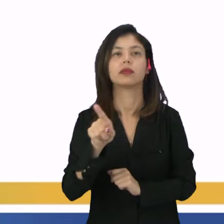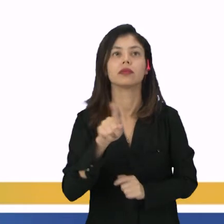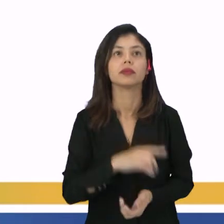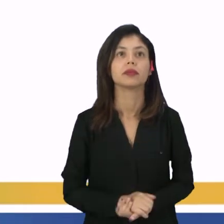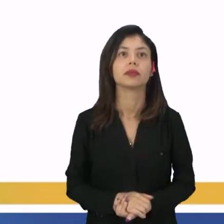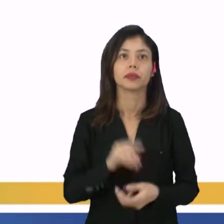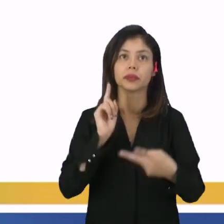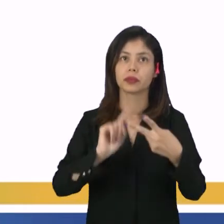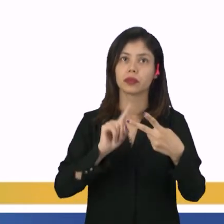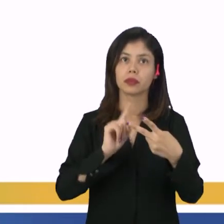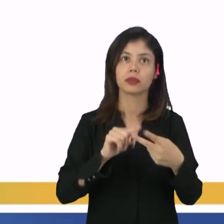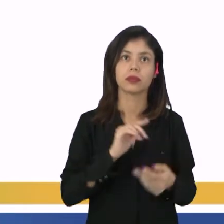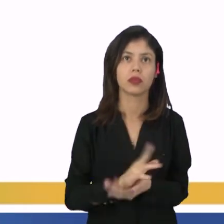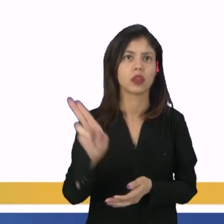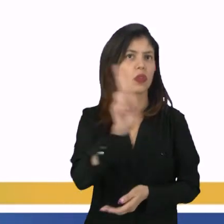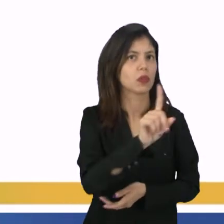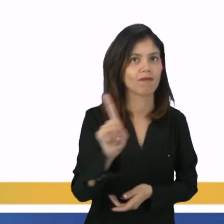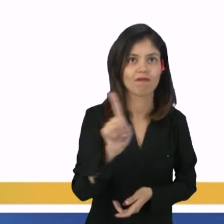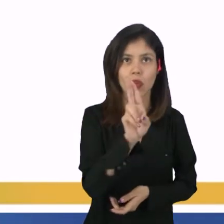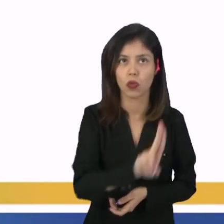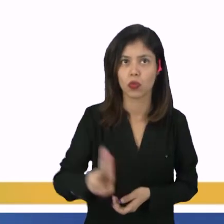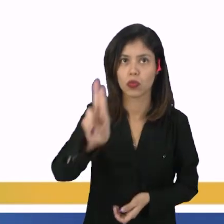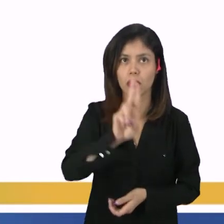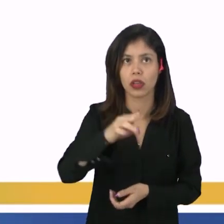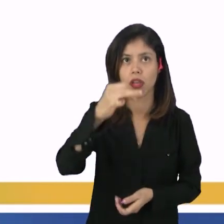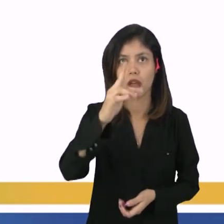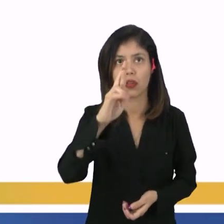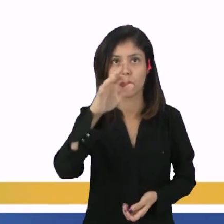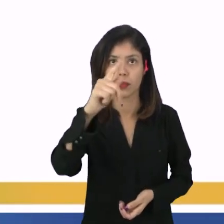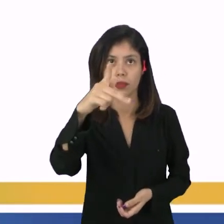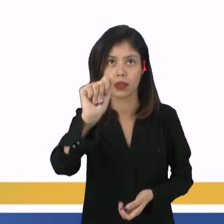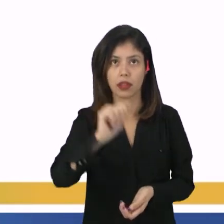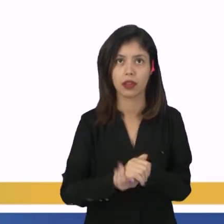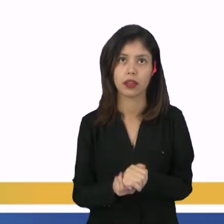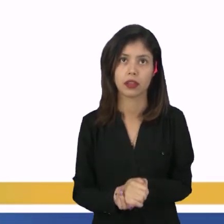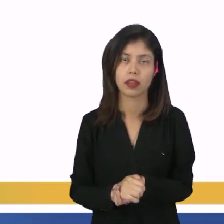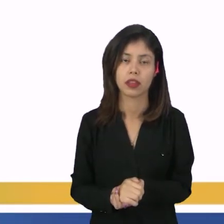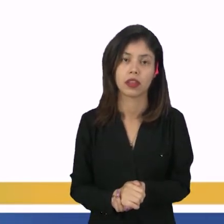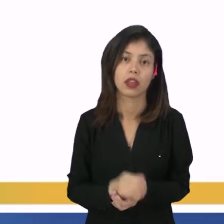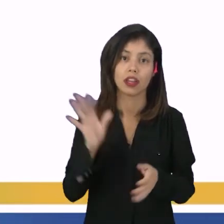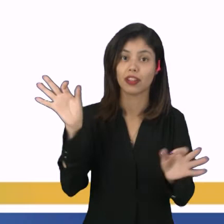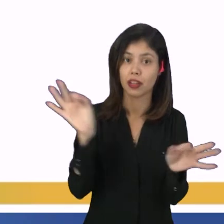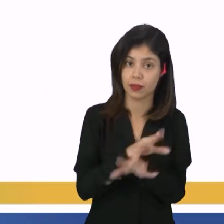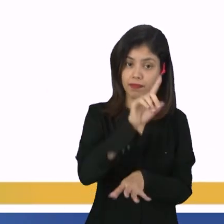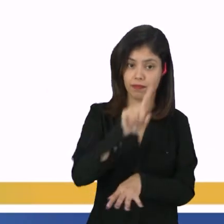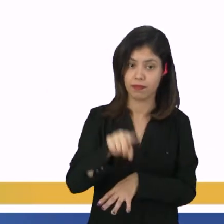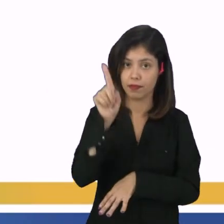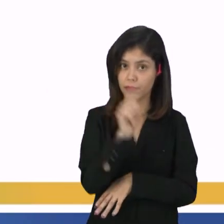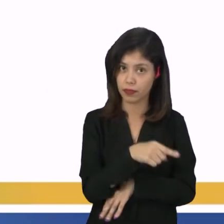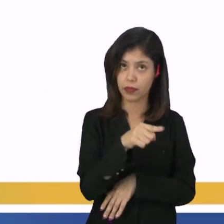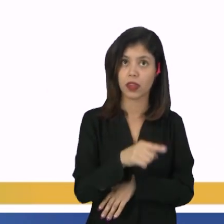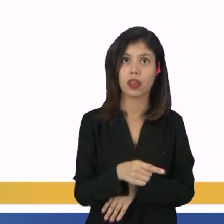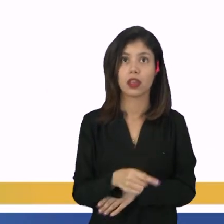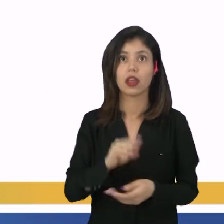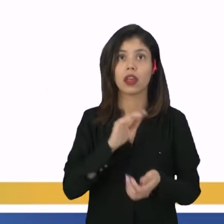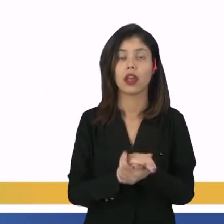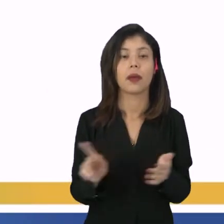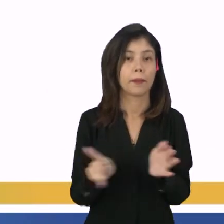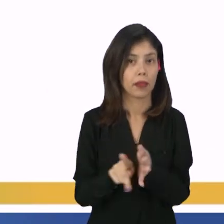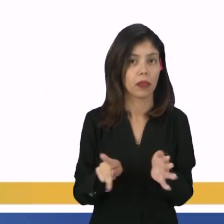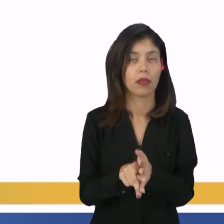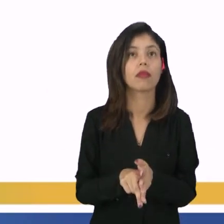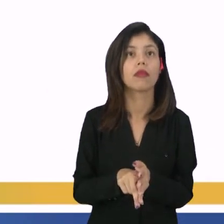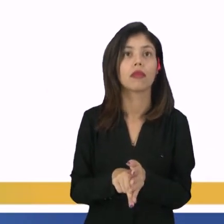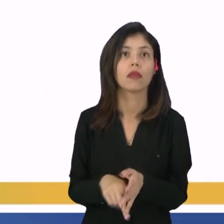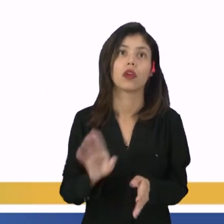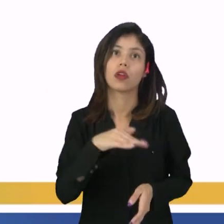Segundo ponto, não use o recurso Autoplay em vídeos. Desative o recurso Autoplay, que é uma reprodução automática,